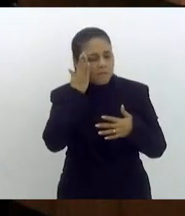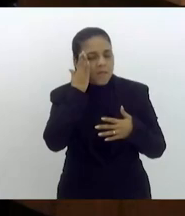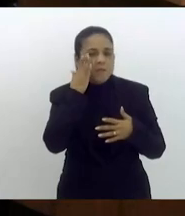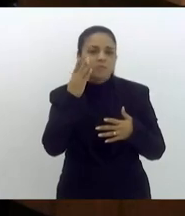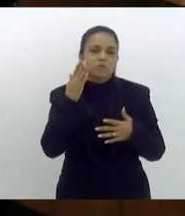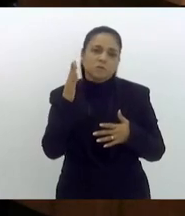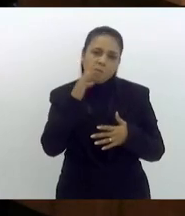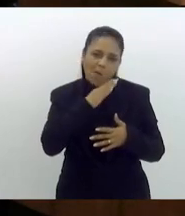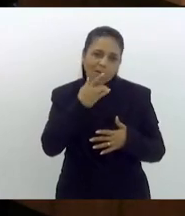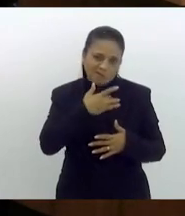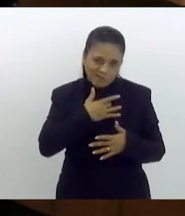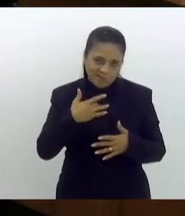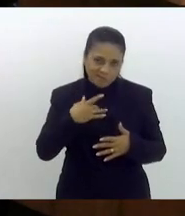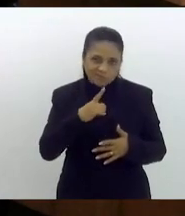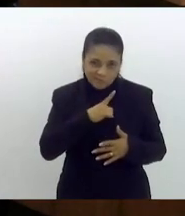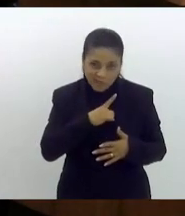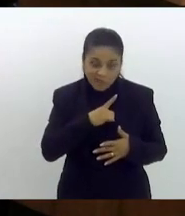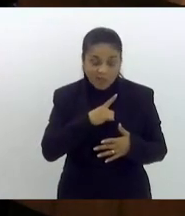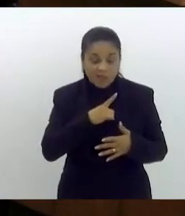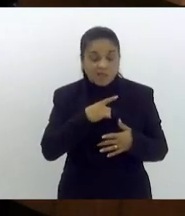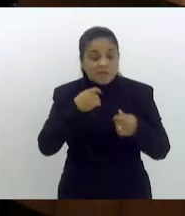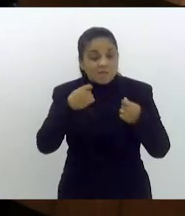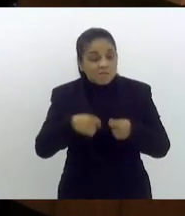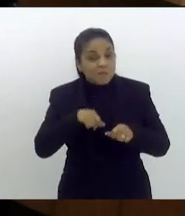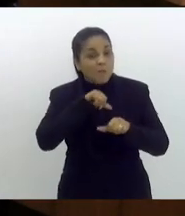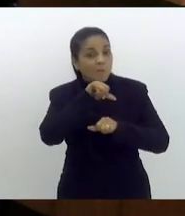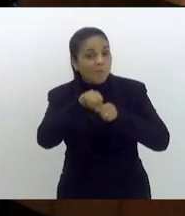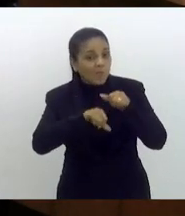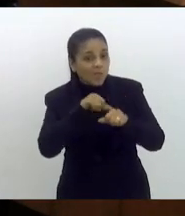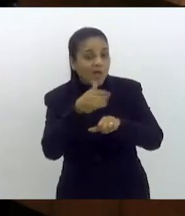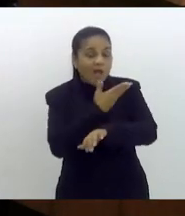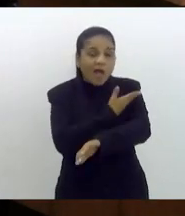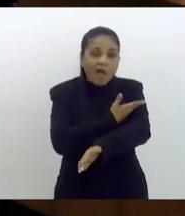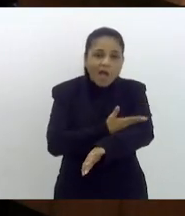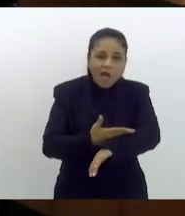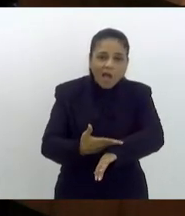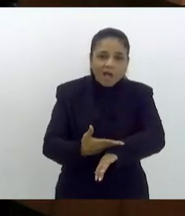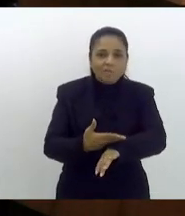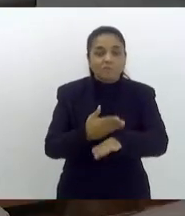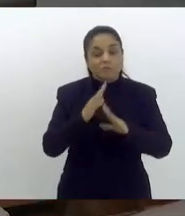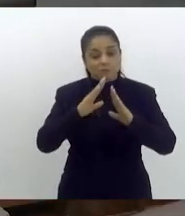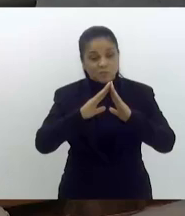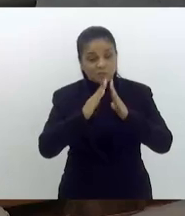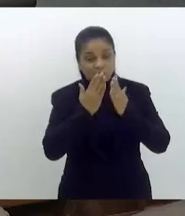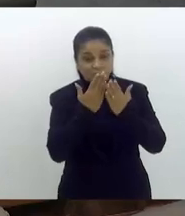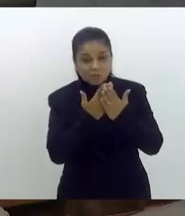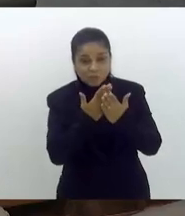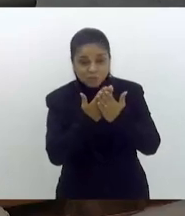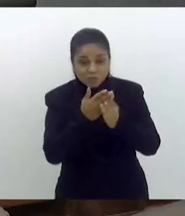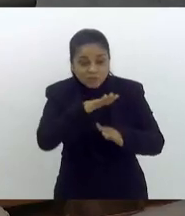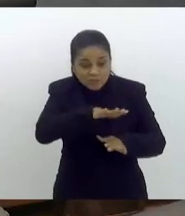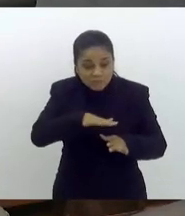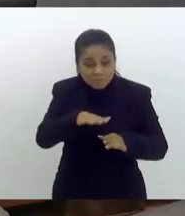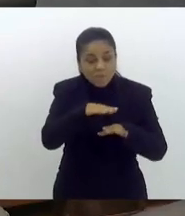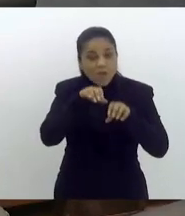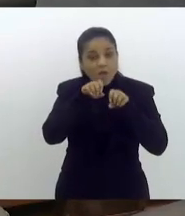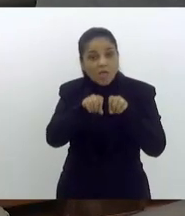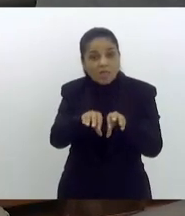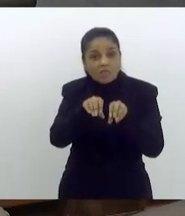tá na hora de mudarmos nossos hábitos E a escola como é um espaço para educação